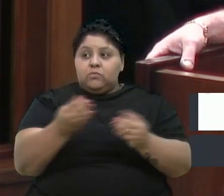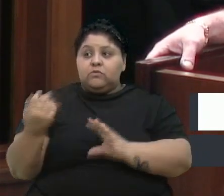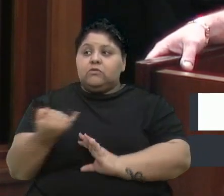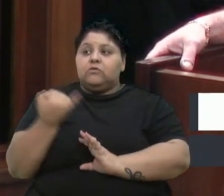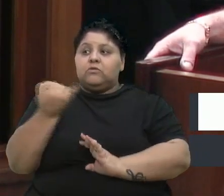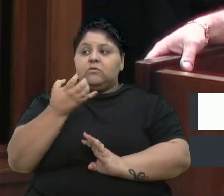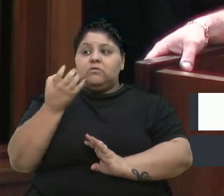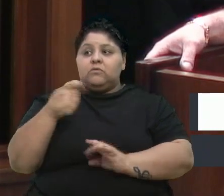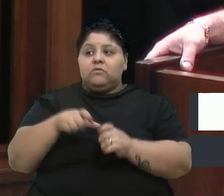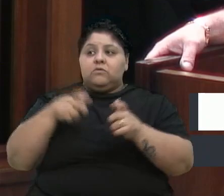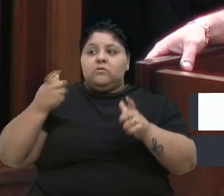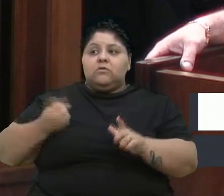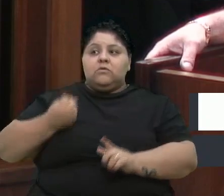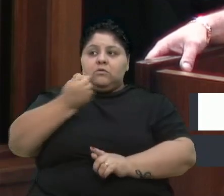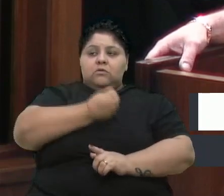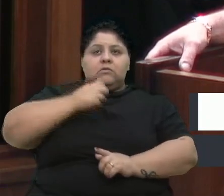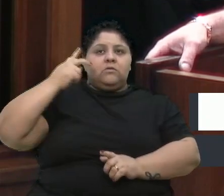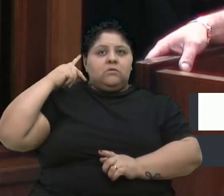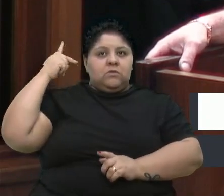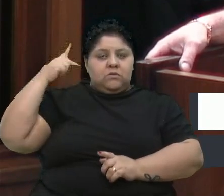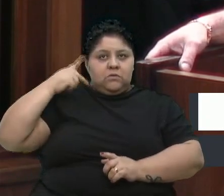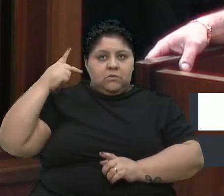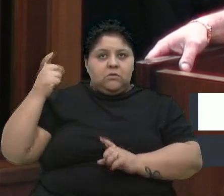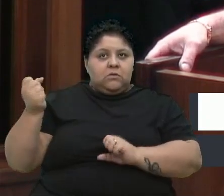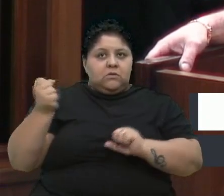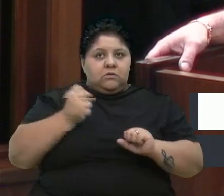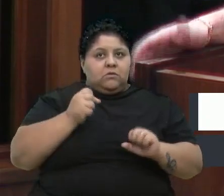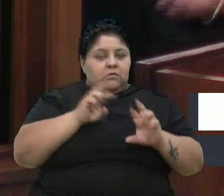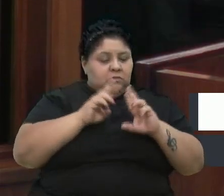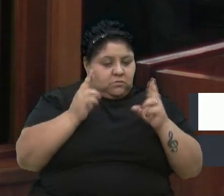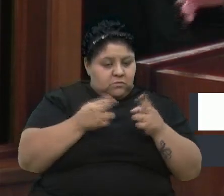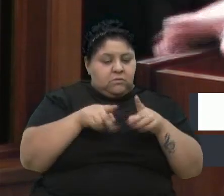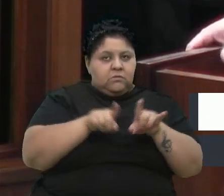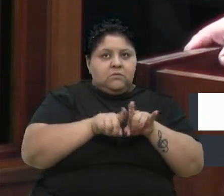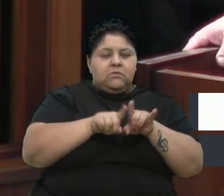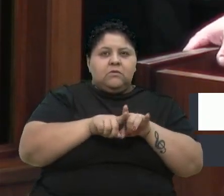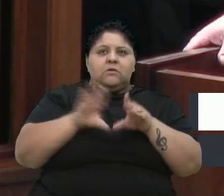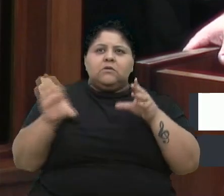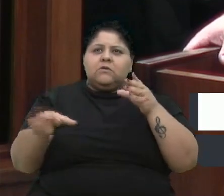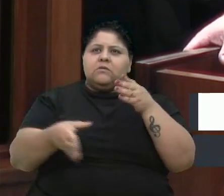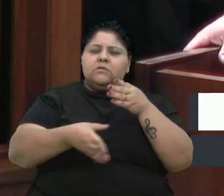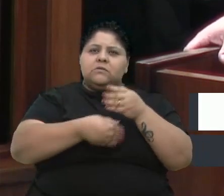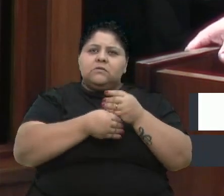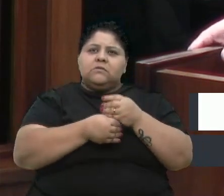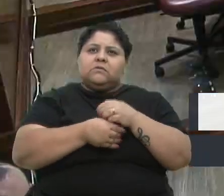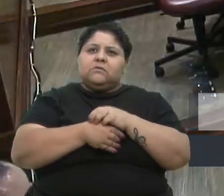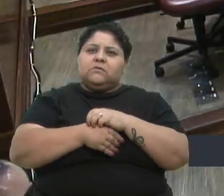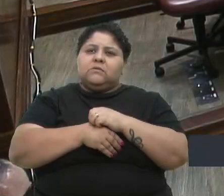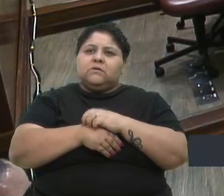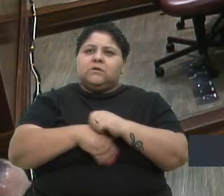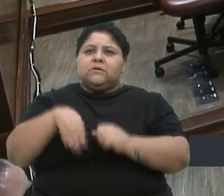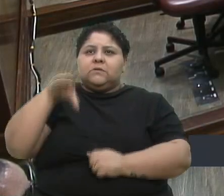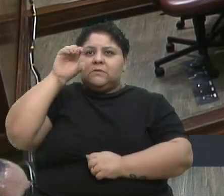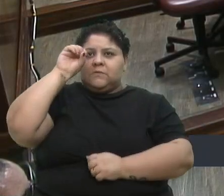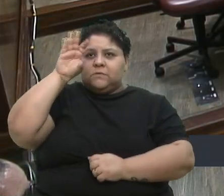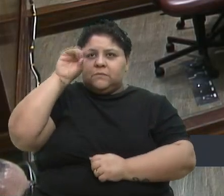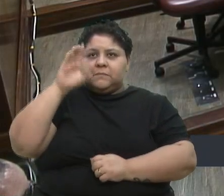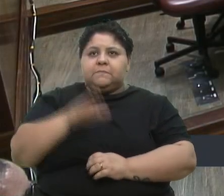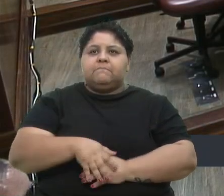número de vereadores possível nessa reunião também. Sua parte, vereador Fios, de imediato. Obrigado, vereador Bortola,